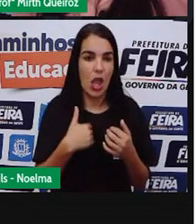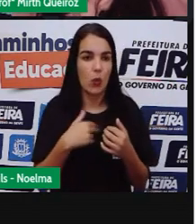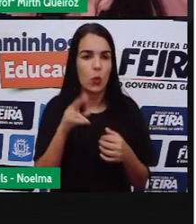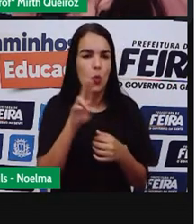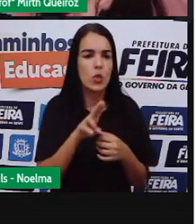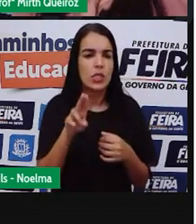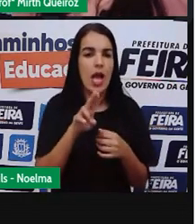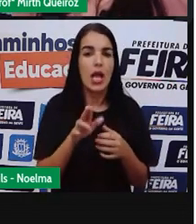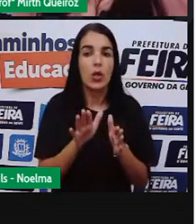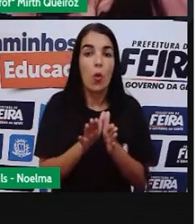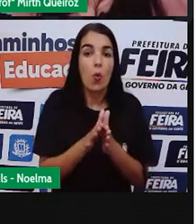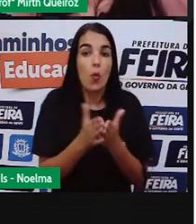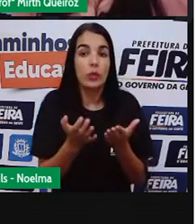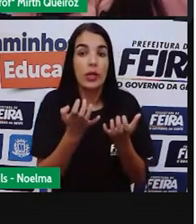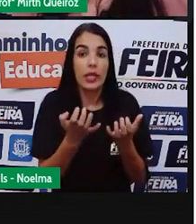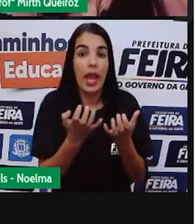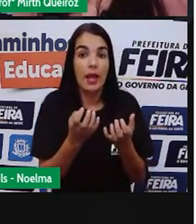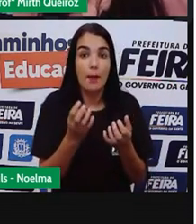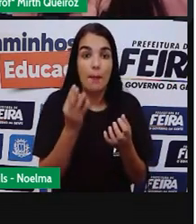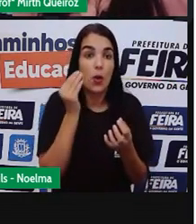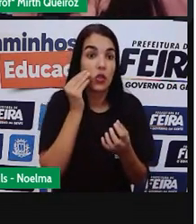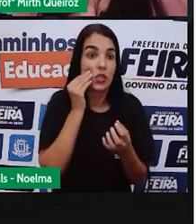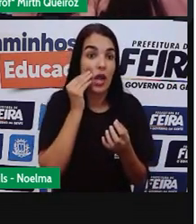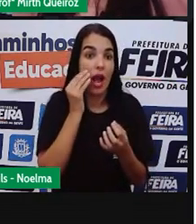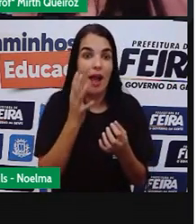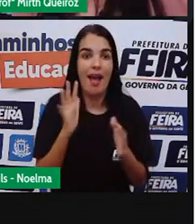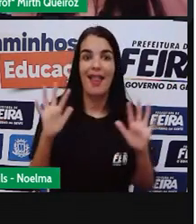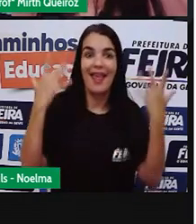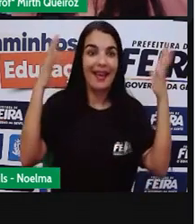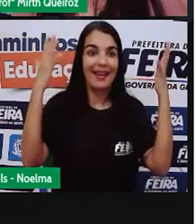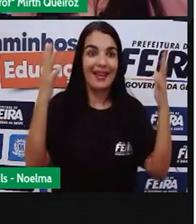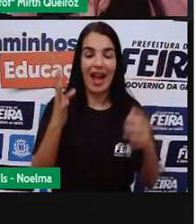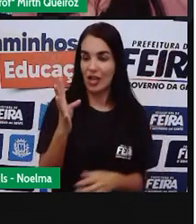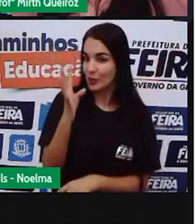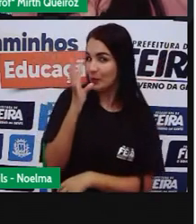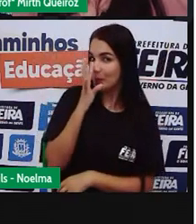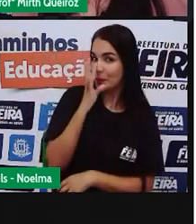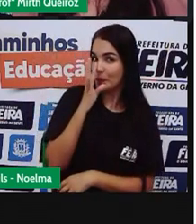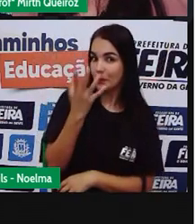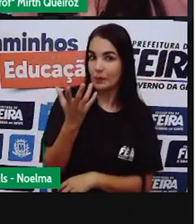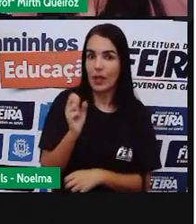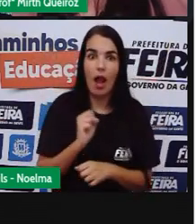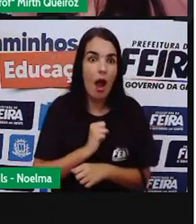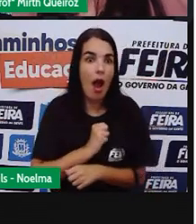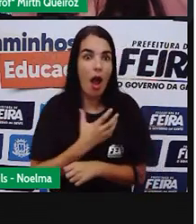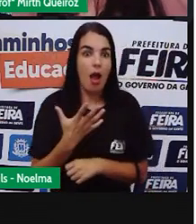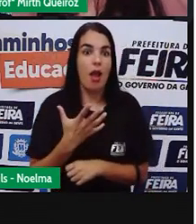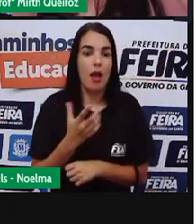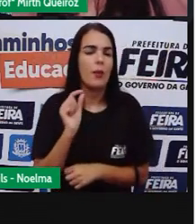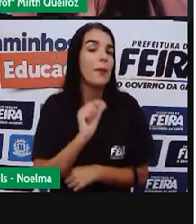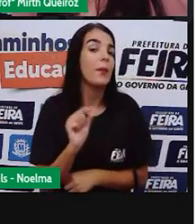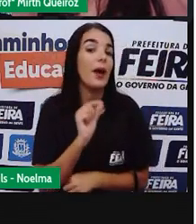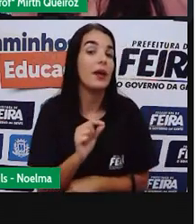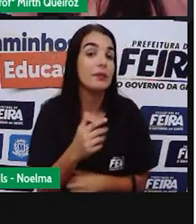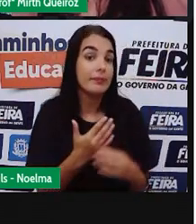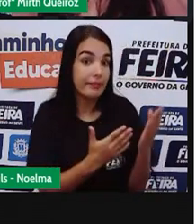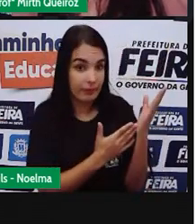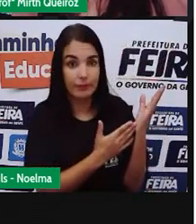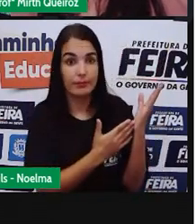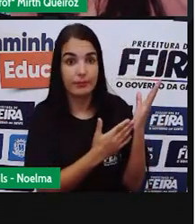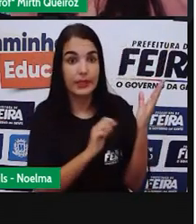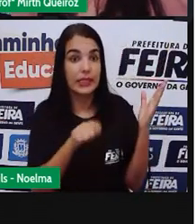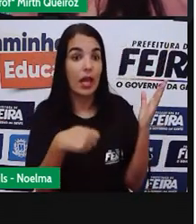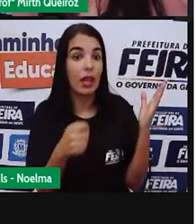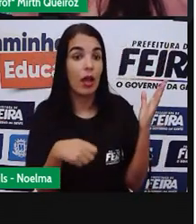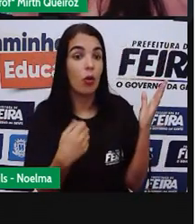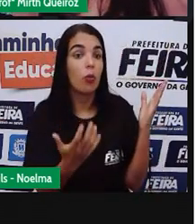Sou usado quando quer se demonstrar alegria, admiração ou espanto. Quem sou eu? Quem é que a gente